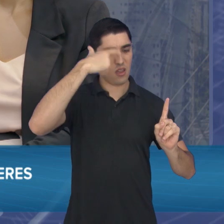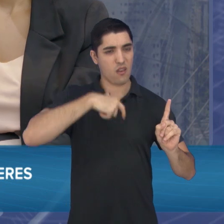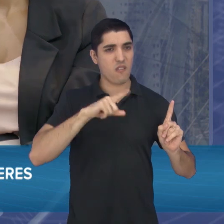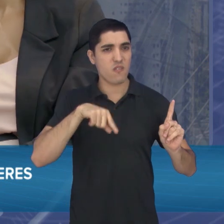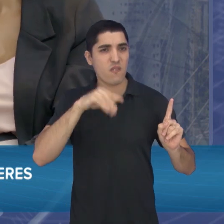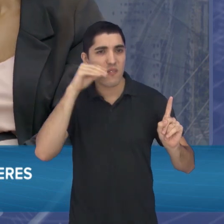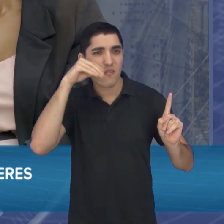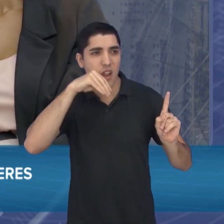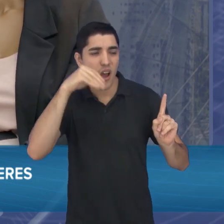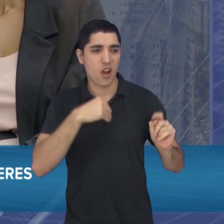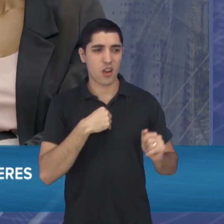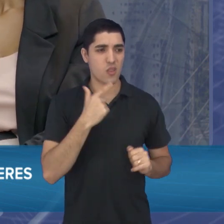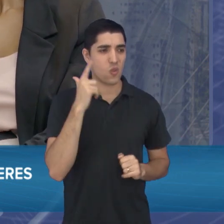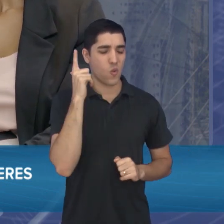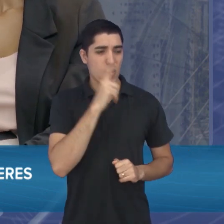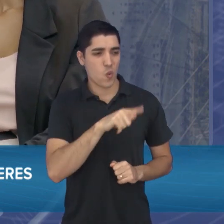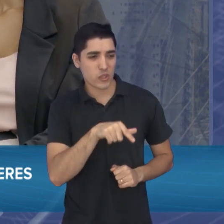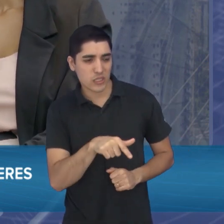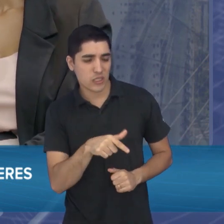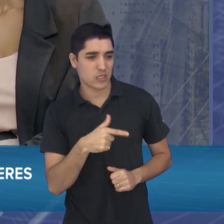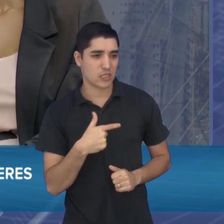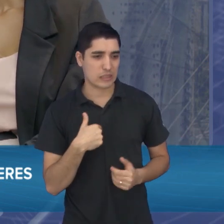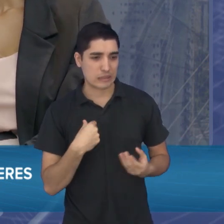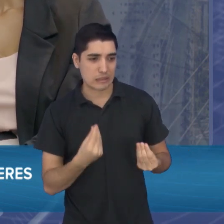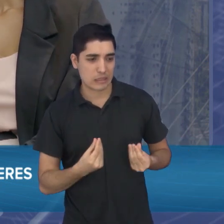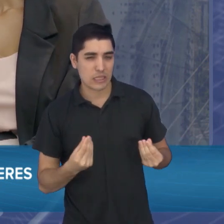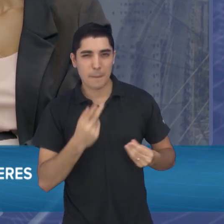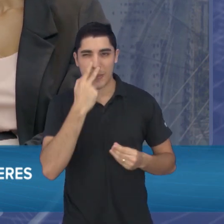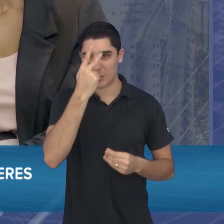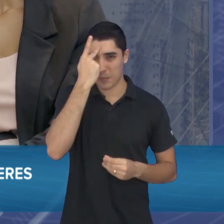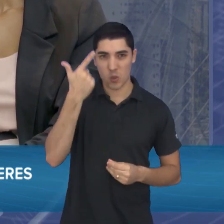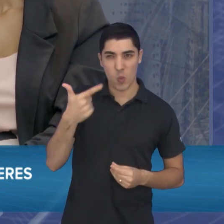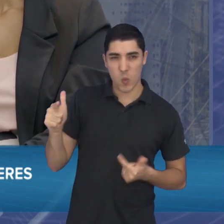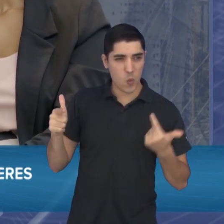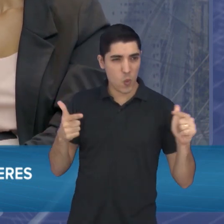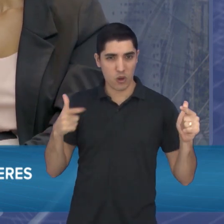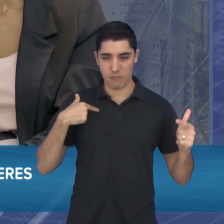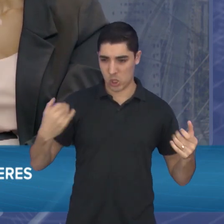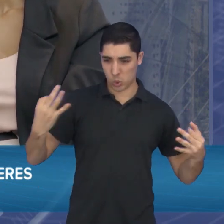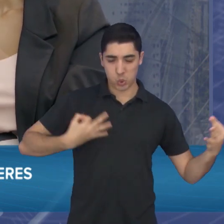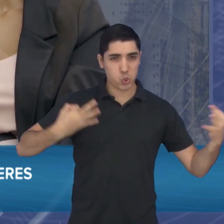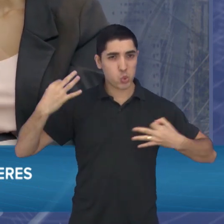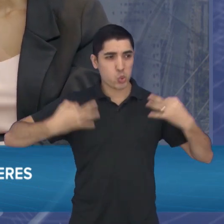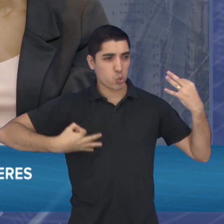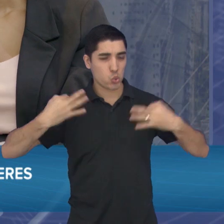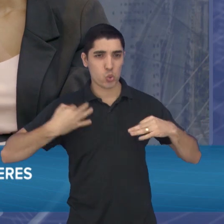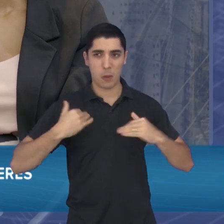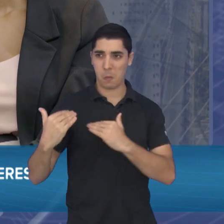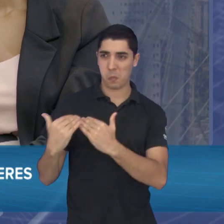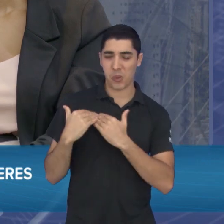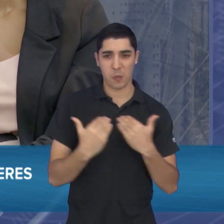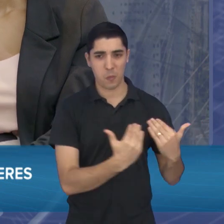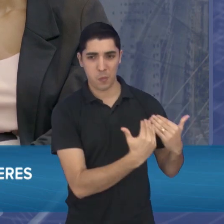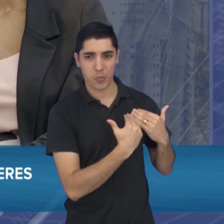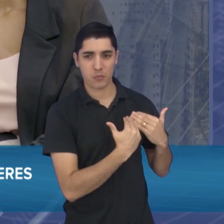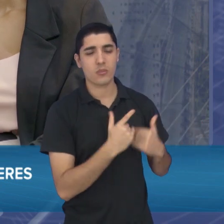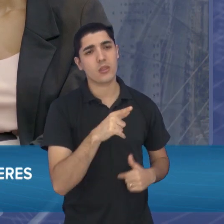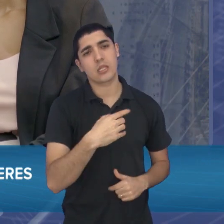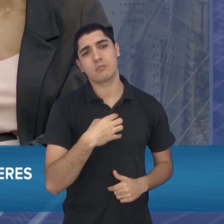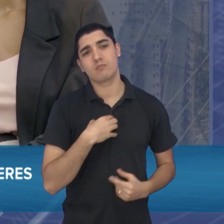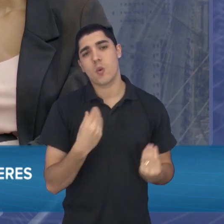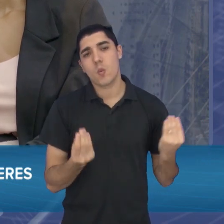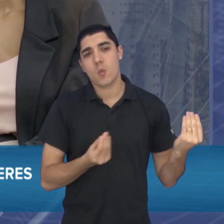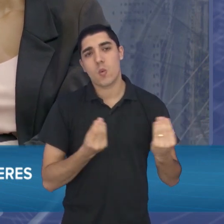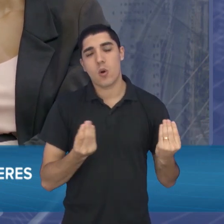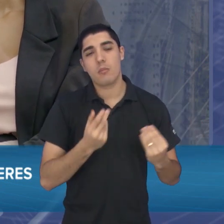consigo dar conta desse julgamento que a gente já sofre, né, nós como mulheres? O que você acha que é o ponto central desse receio de